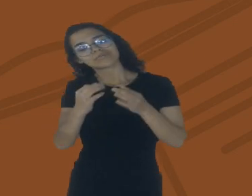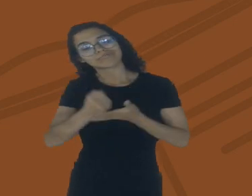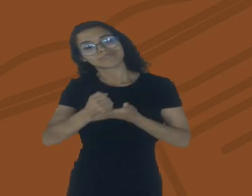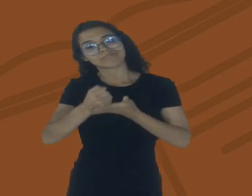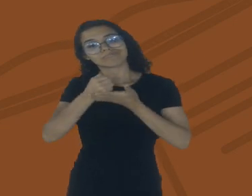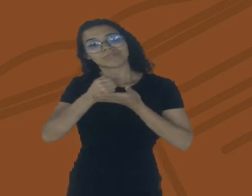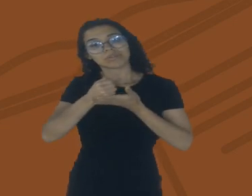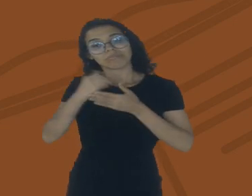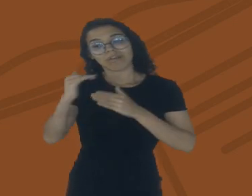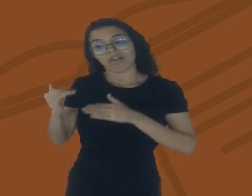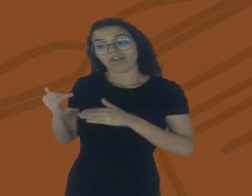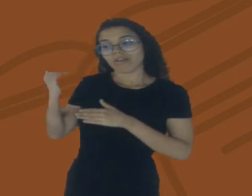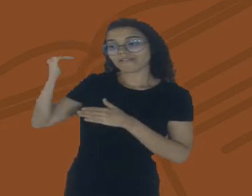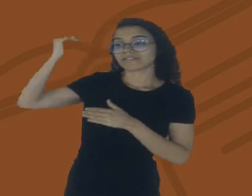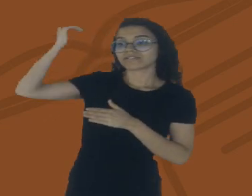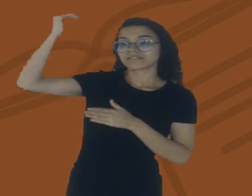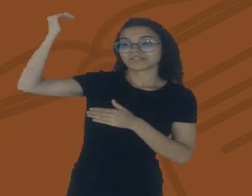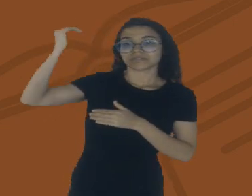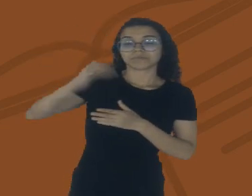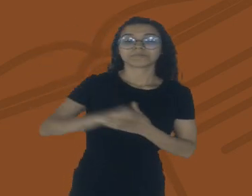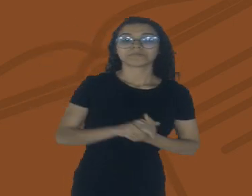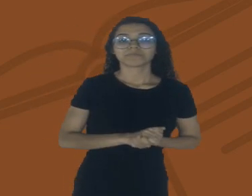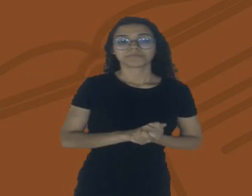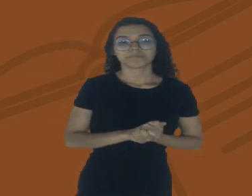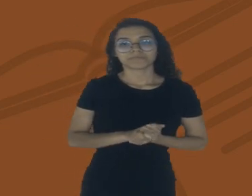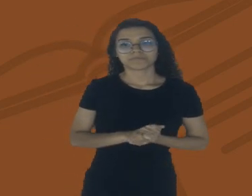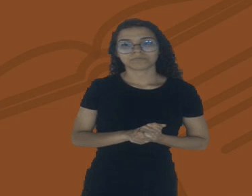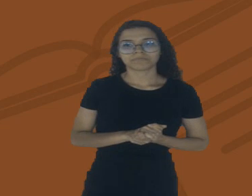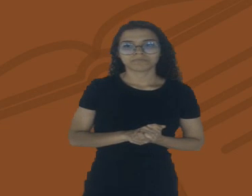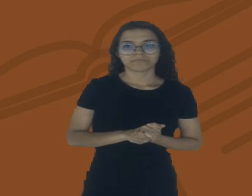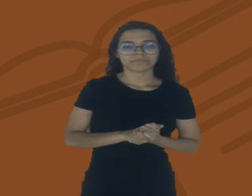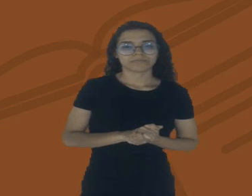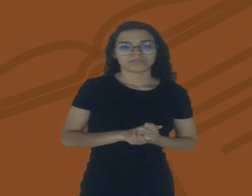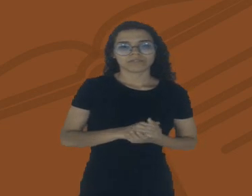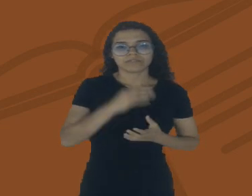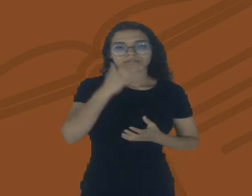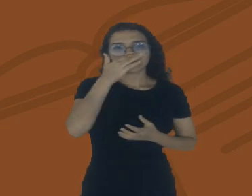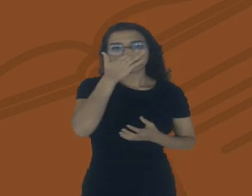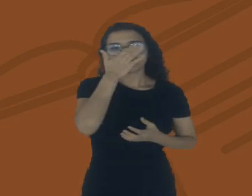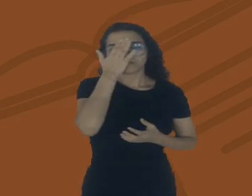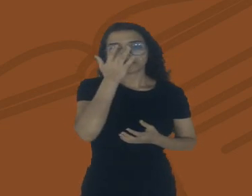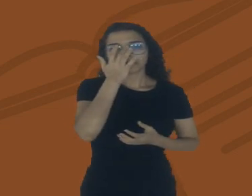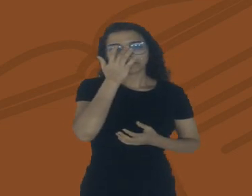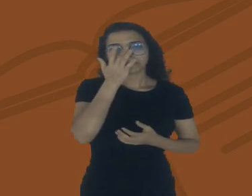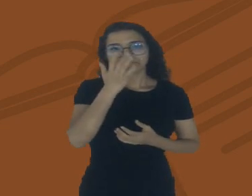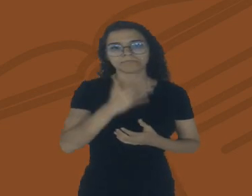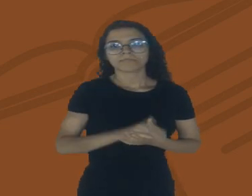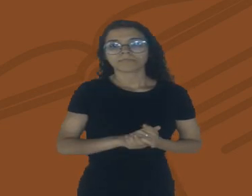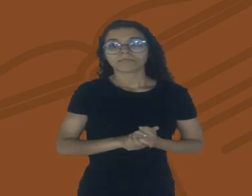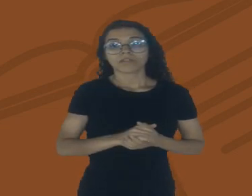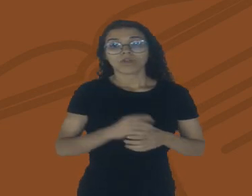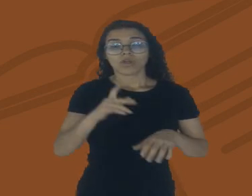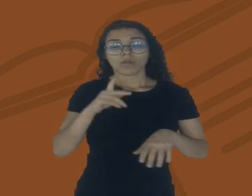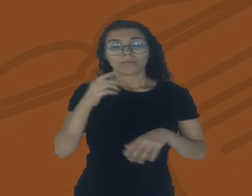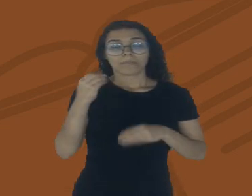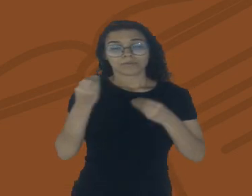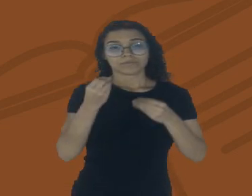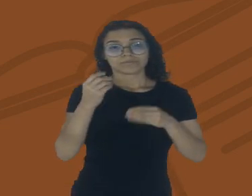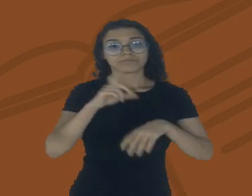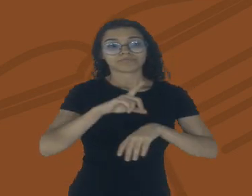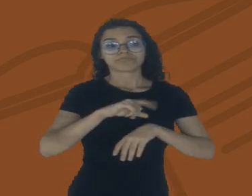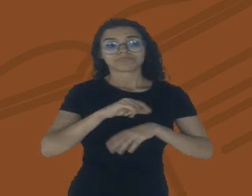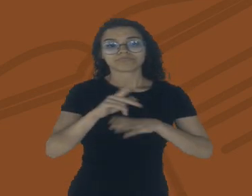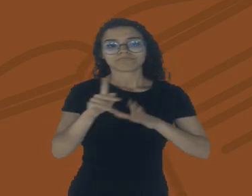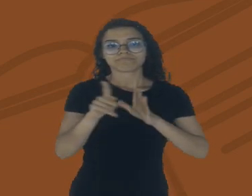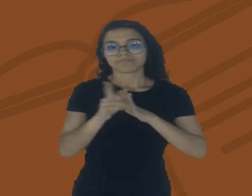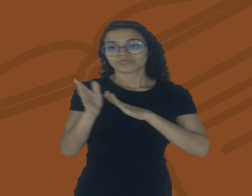crescimento dessas pessoas, certo? Dentro ainda dessa questão do dormir, dessa importância